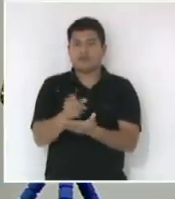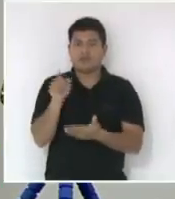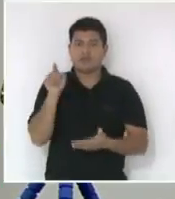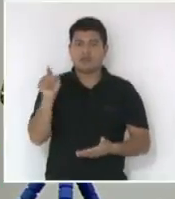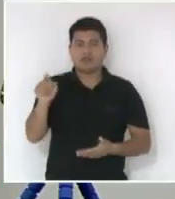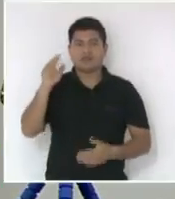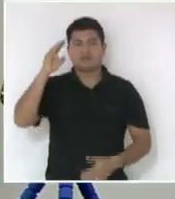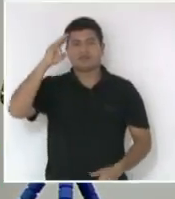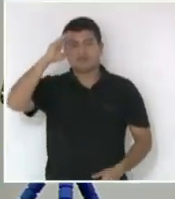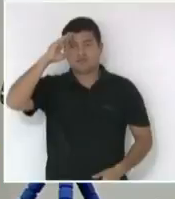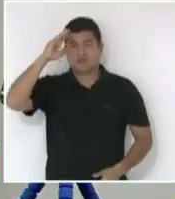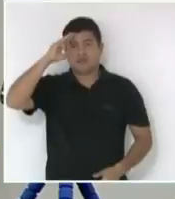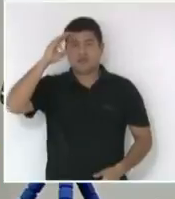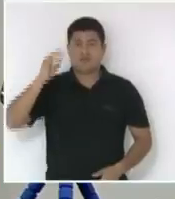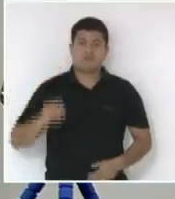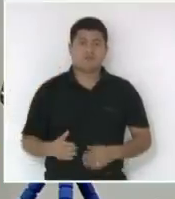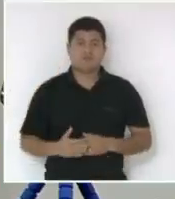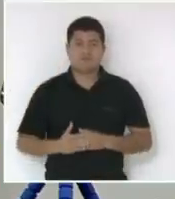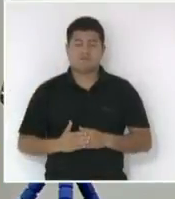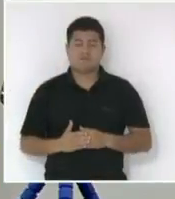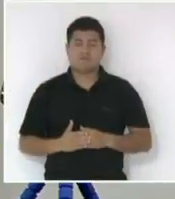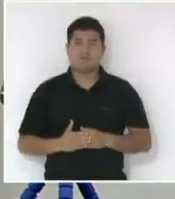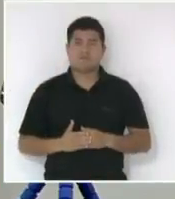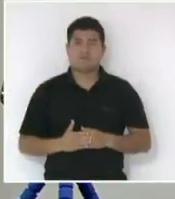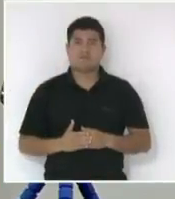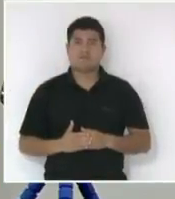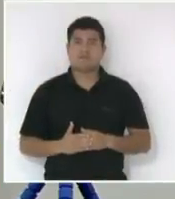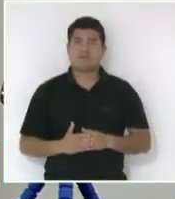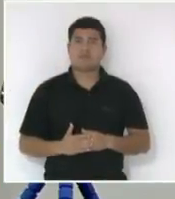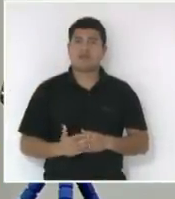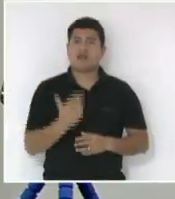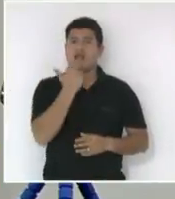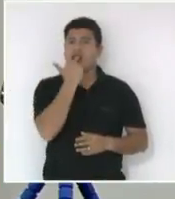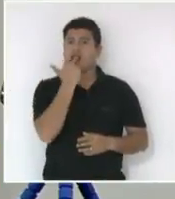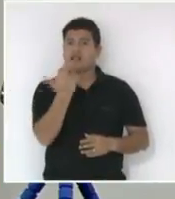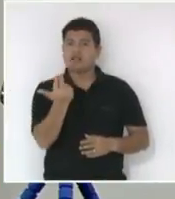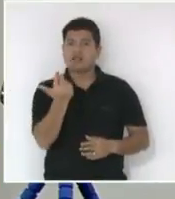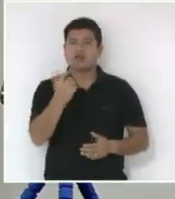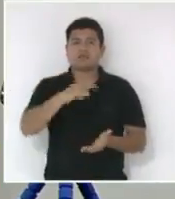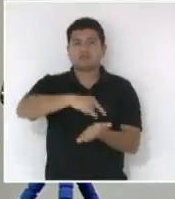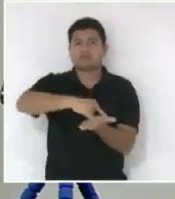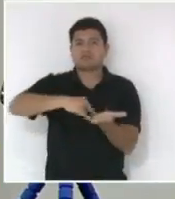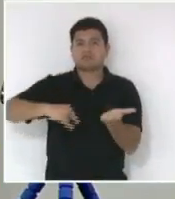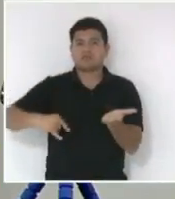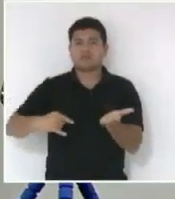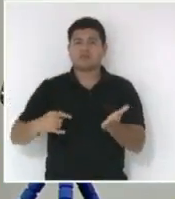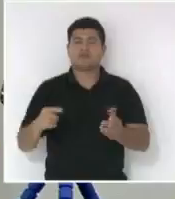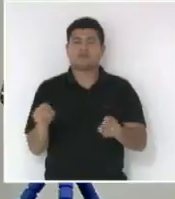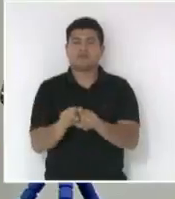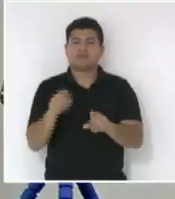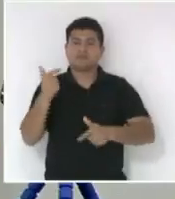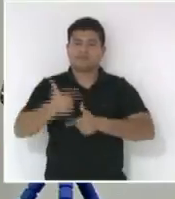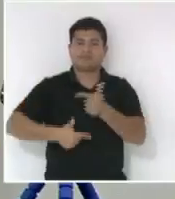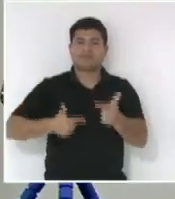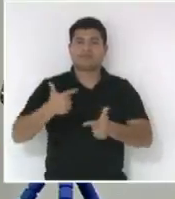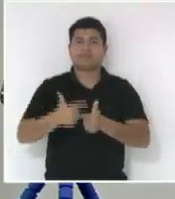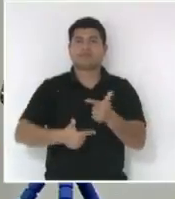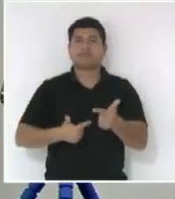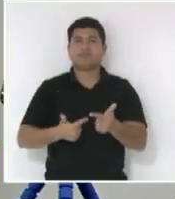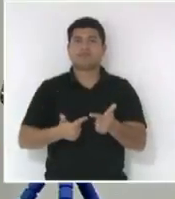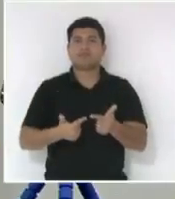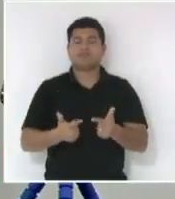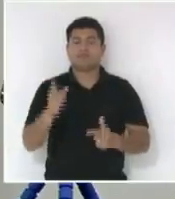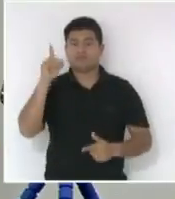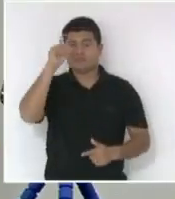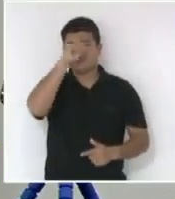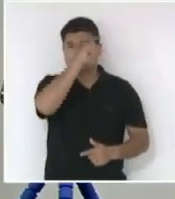Língua, documentos, e trabalho. A